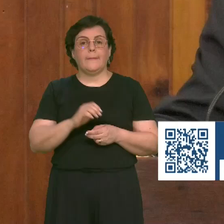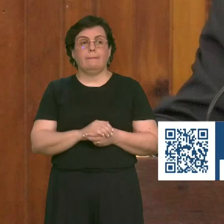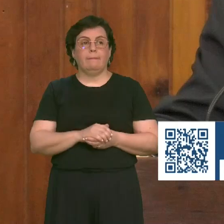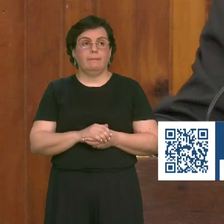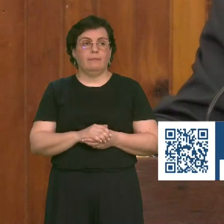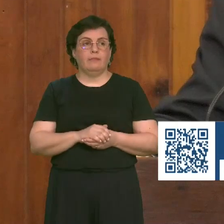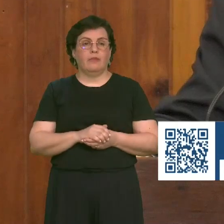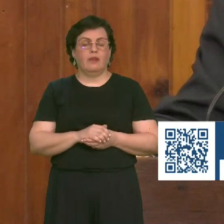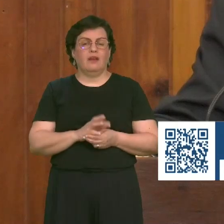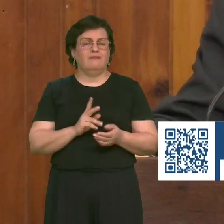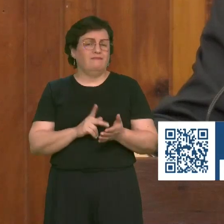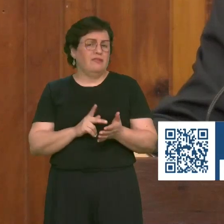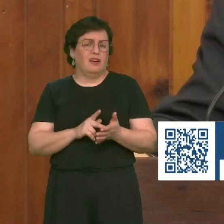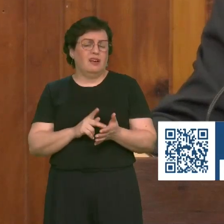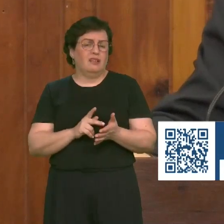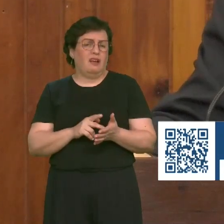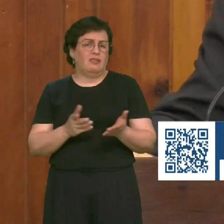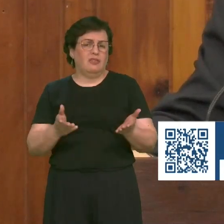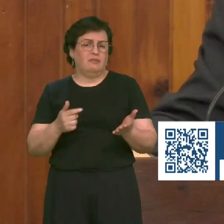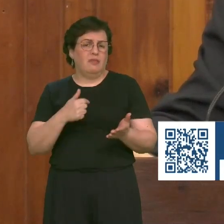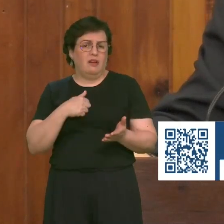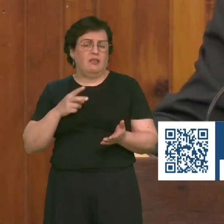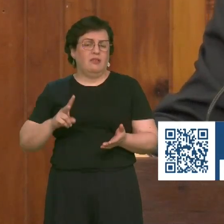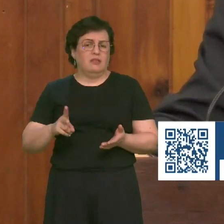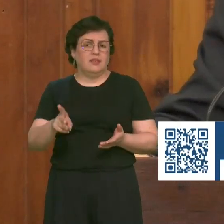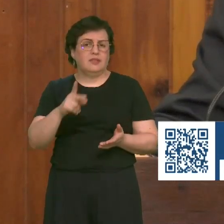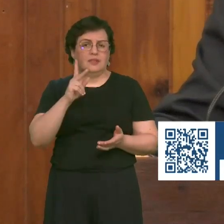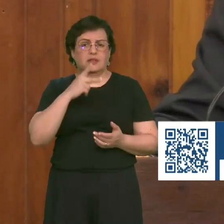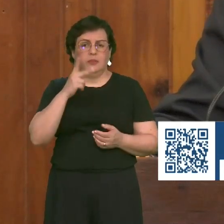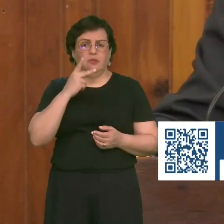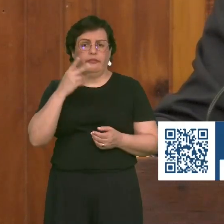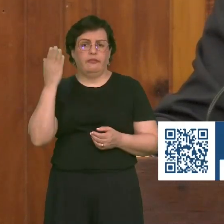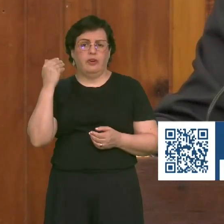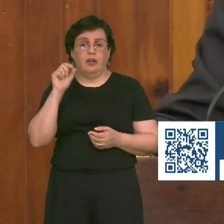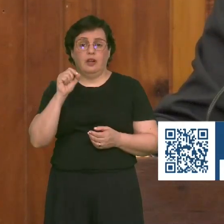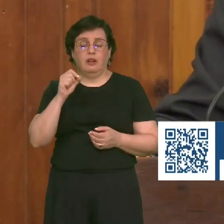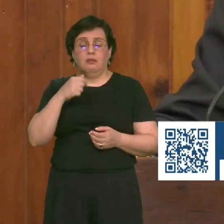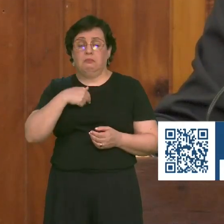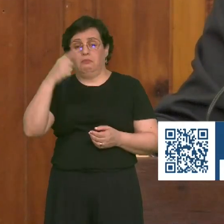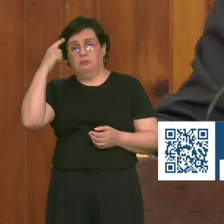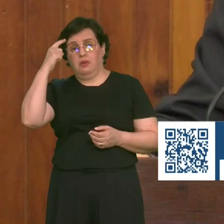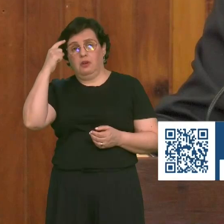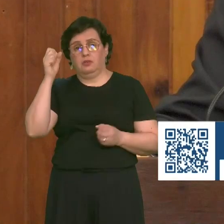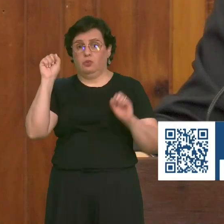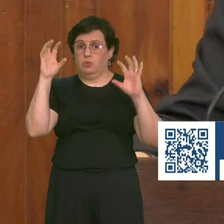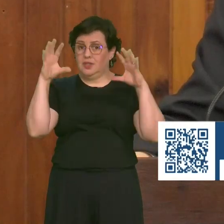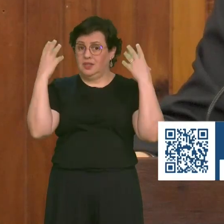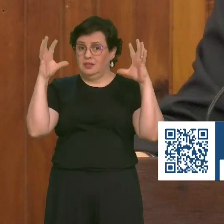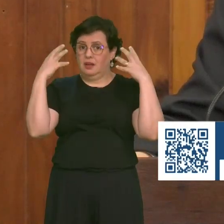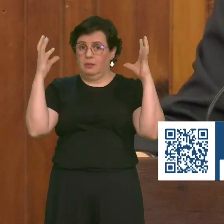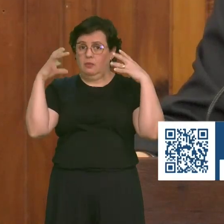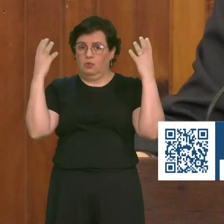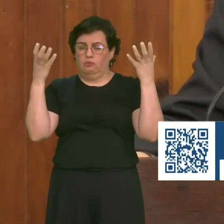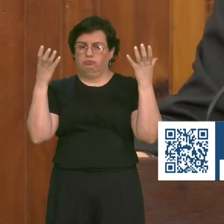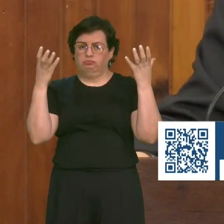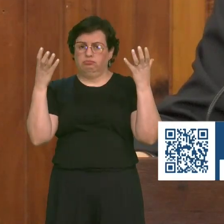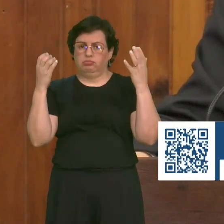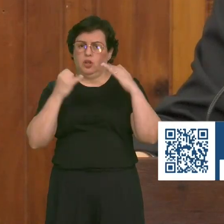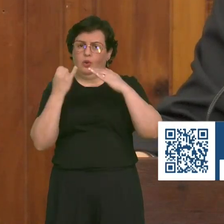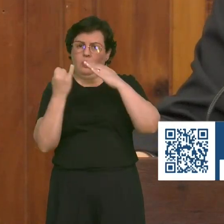a realidade é o seguinte eu sempre disse que eu achava o amor uma instituição